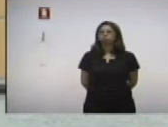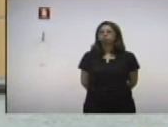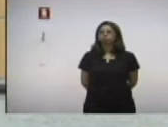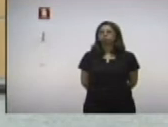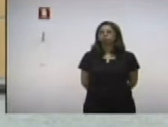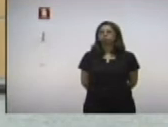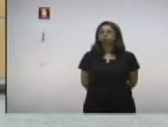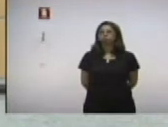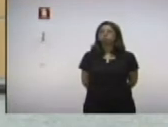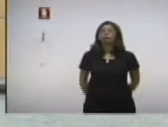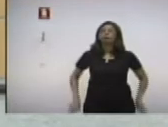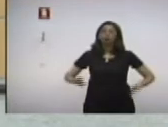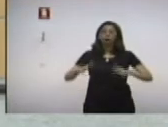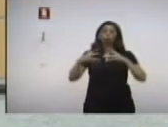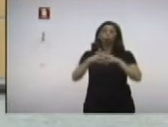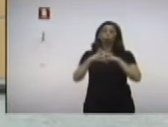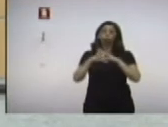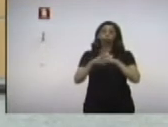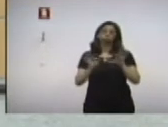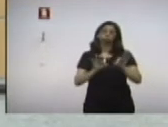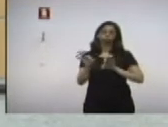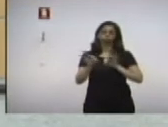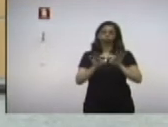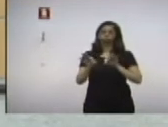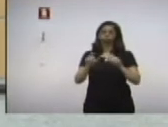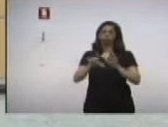é só motor do time queria